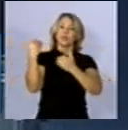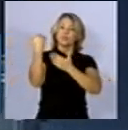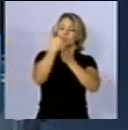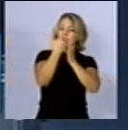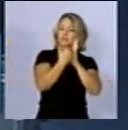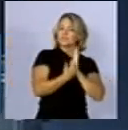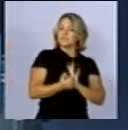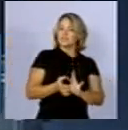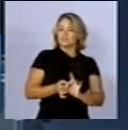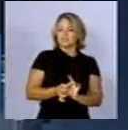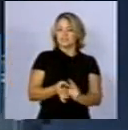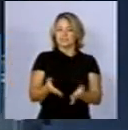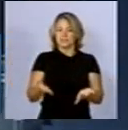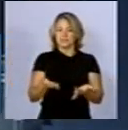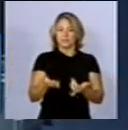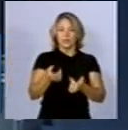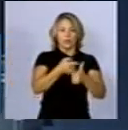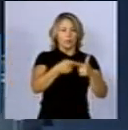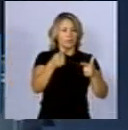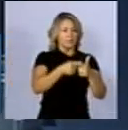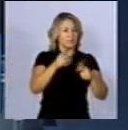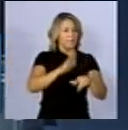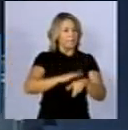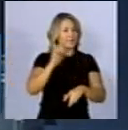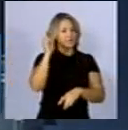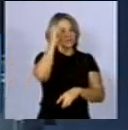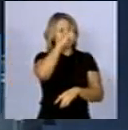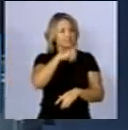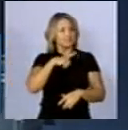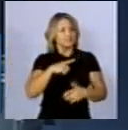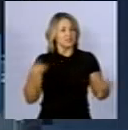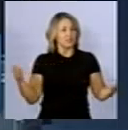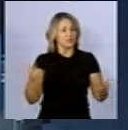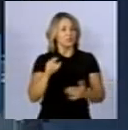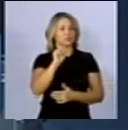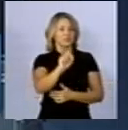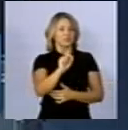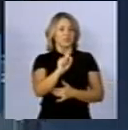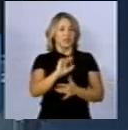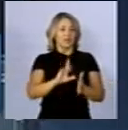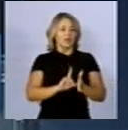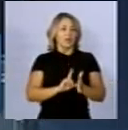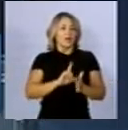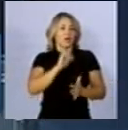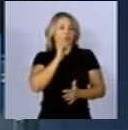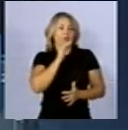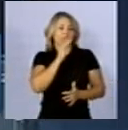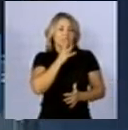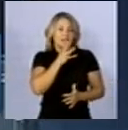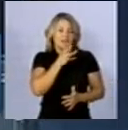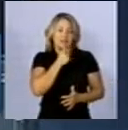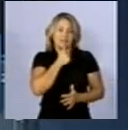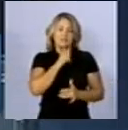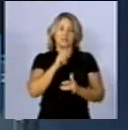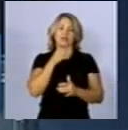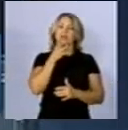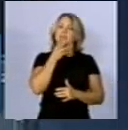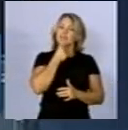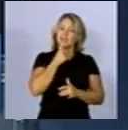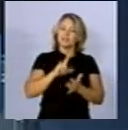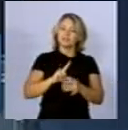licenciamento. Um dos problemas graves que nós temos atualmente, inclusive, é o atraso, a demora na concessão de